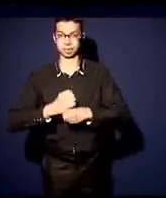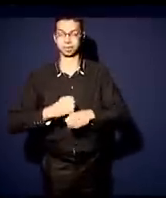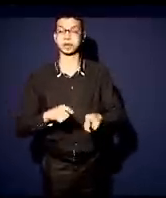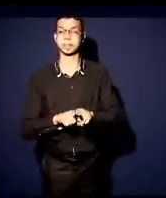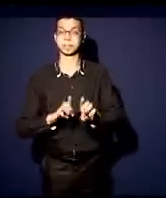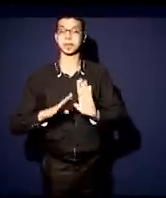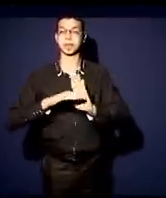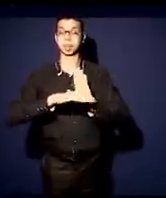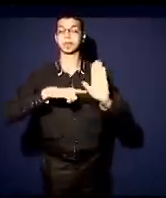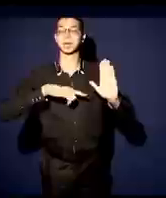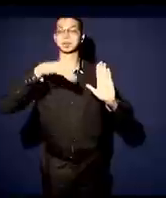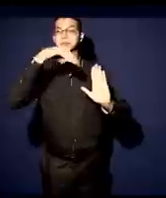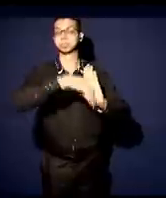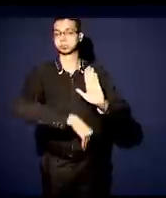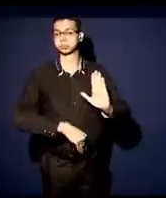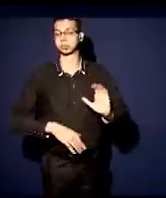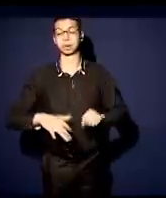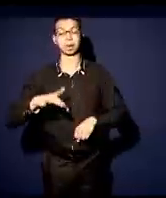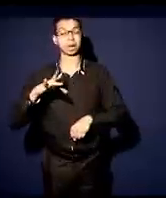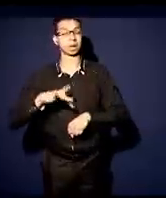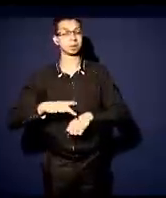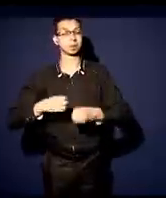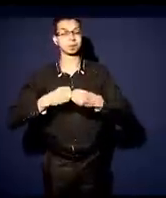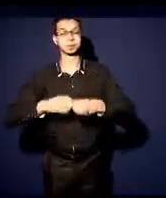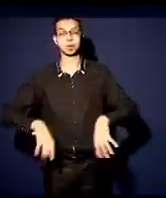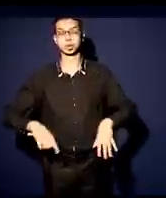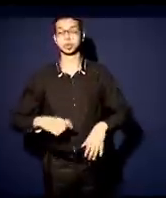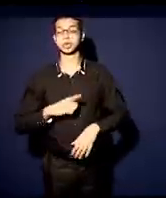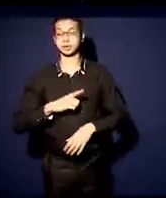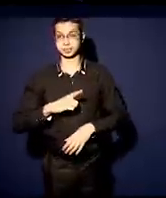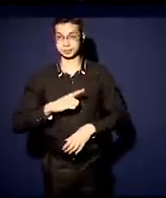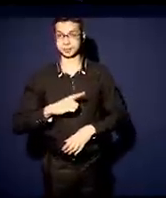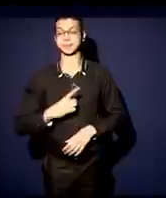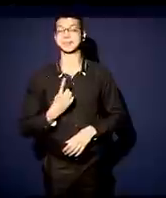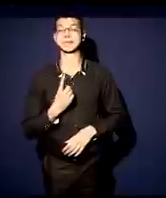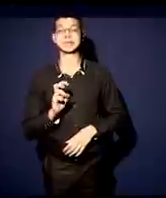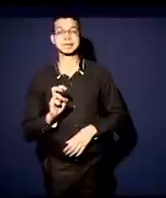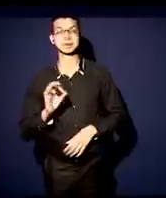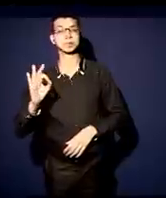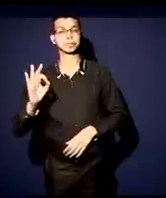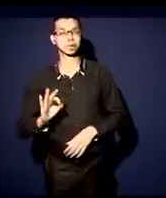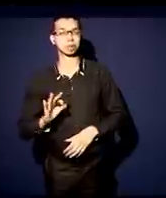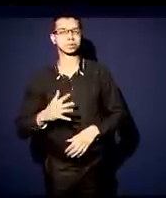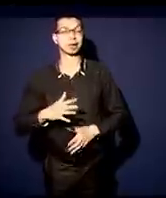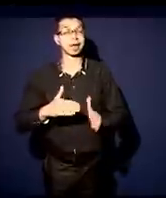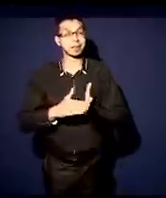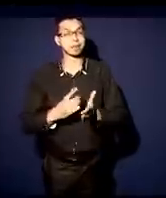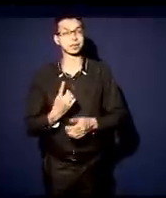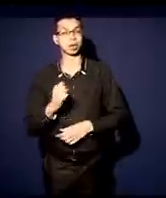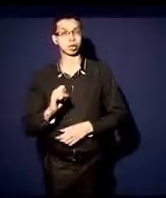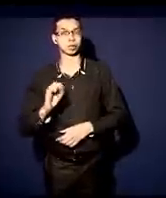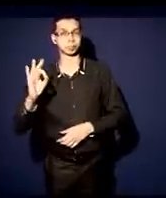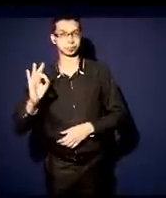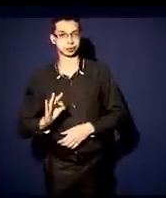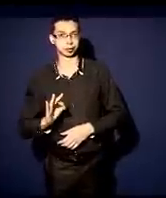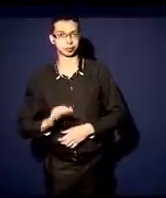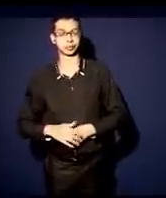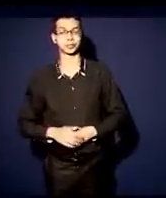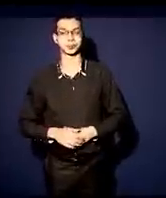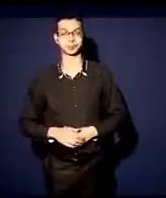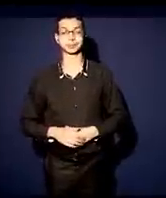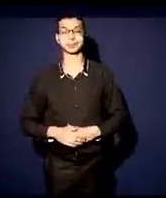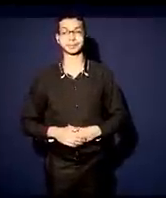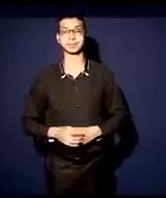foi enorme, as bolsas caíram aí em torno de 15% a 18% e a renda fixa caiu 10% a 12%.